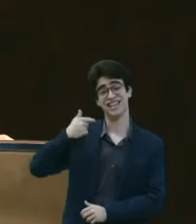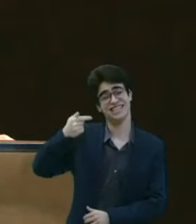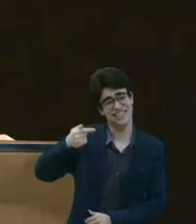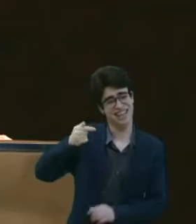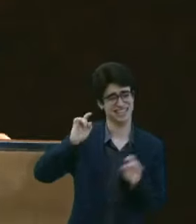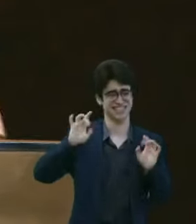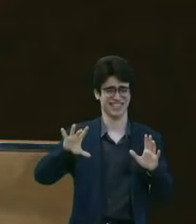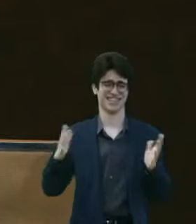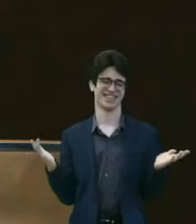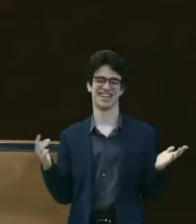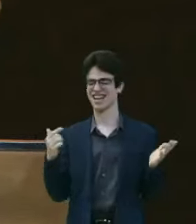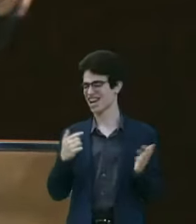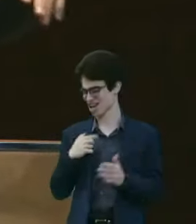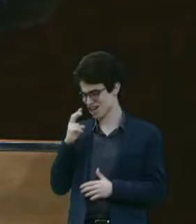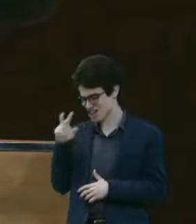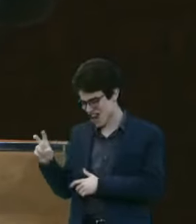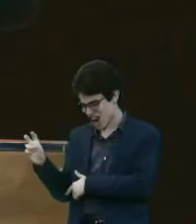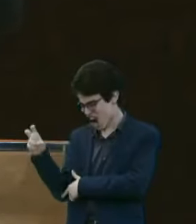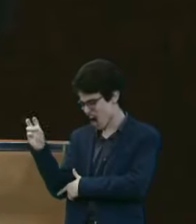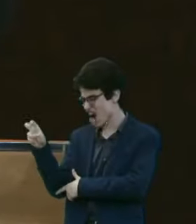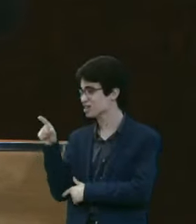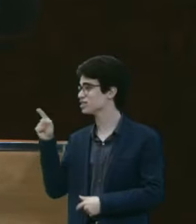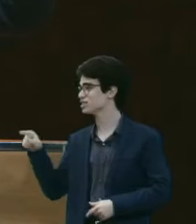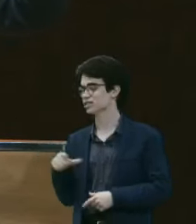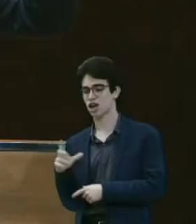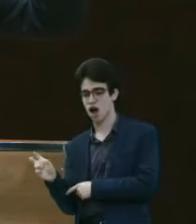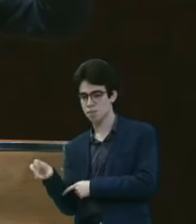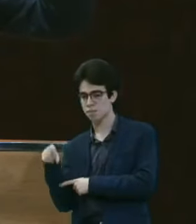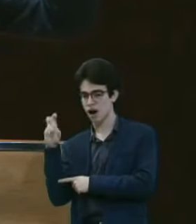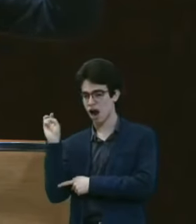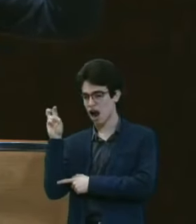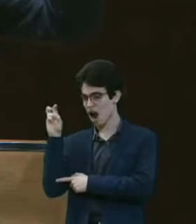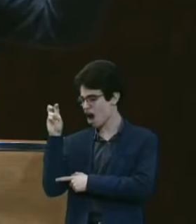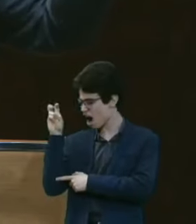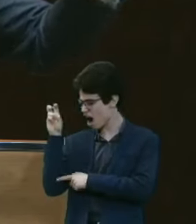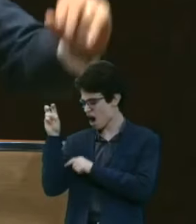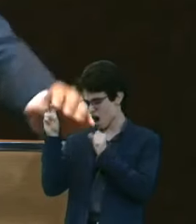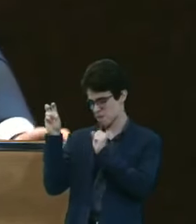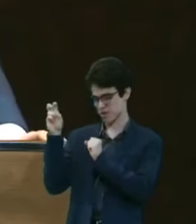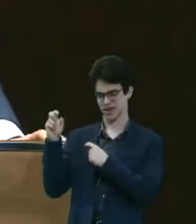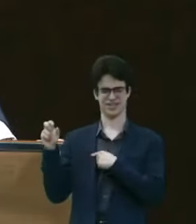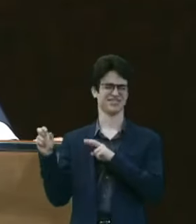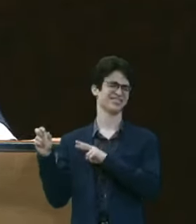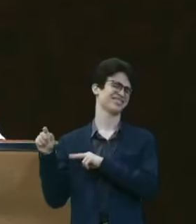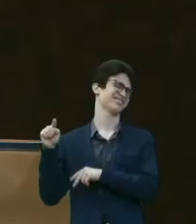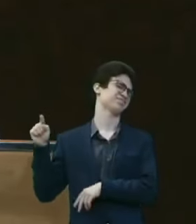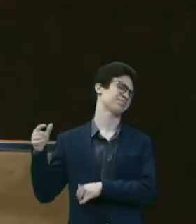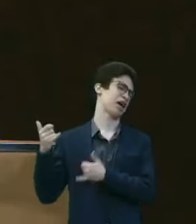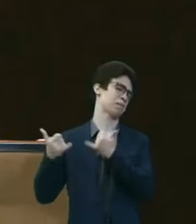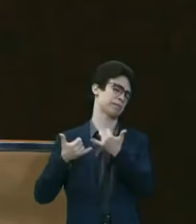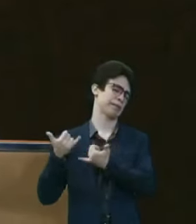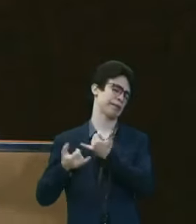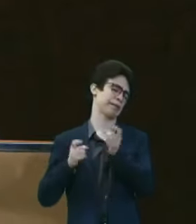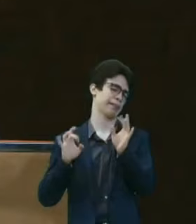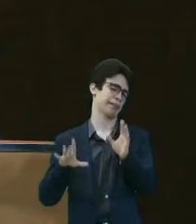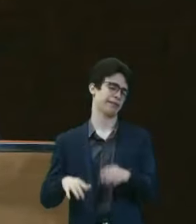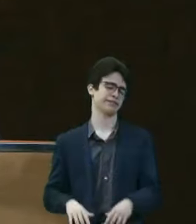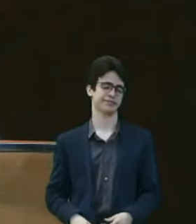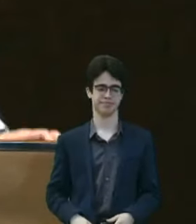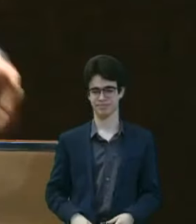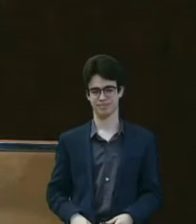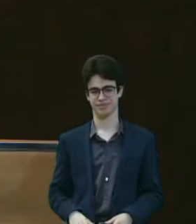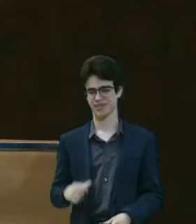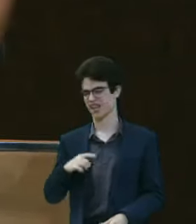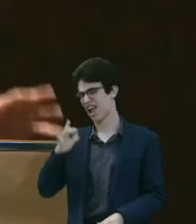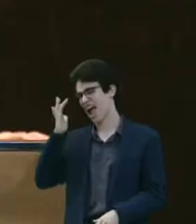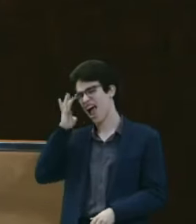idade, olhei para a cobra e ela estava com a cabeça levantada assim, parada, eu falei, não, essa cobra não é de verdade.